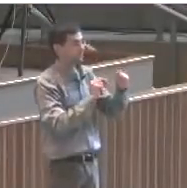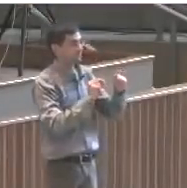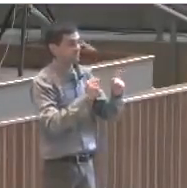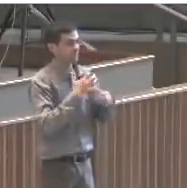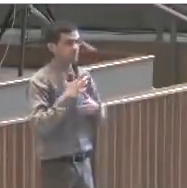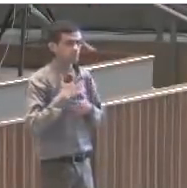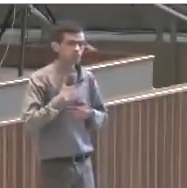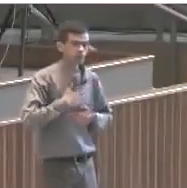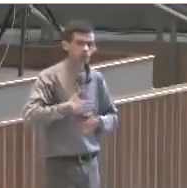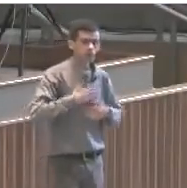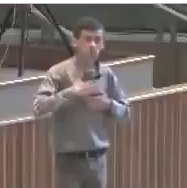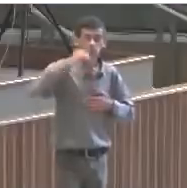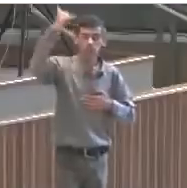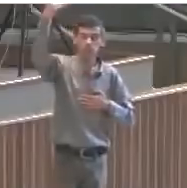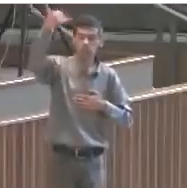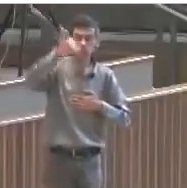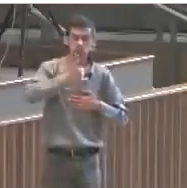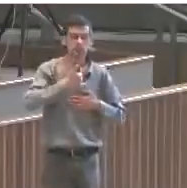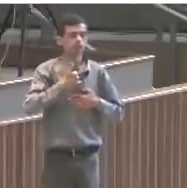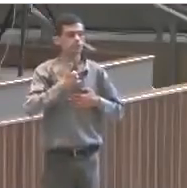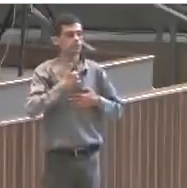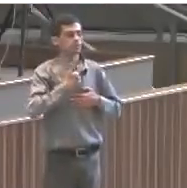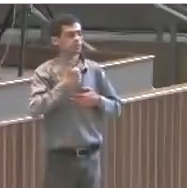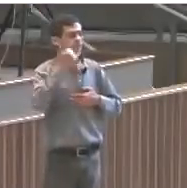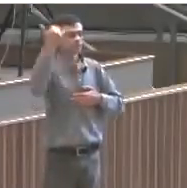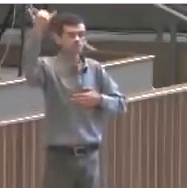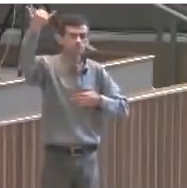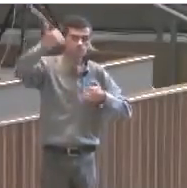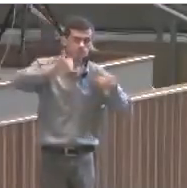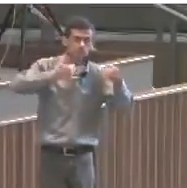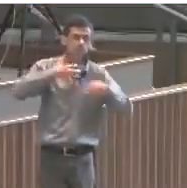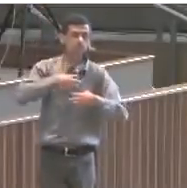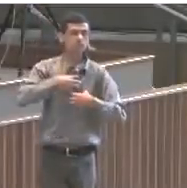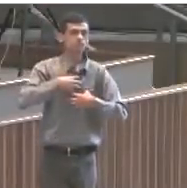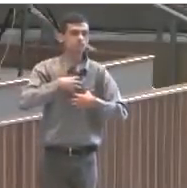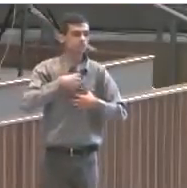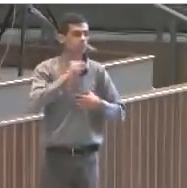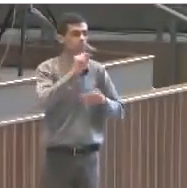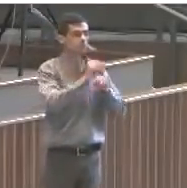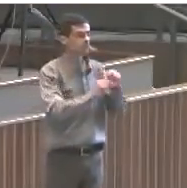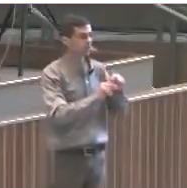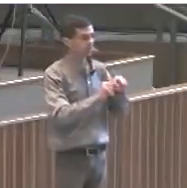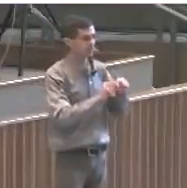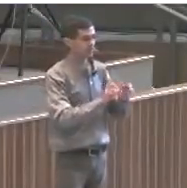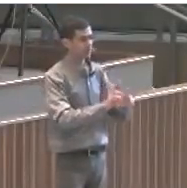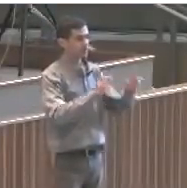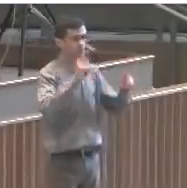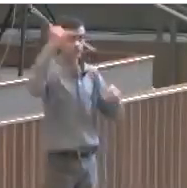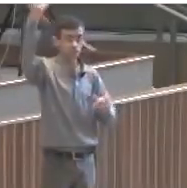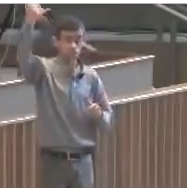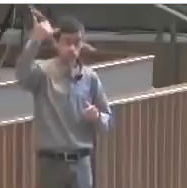de deus qual é a a a entonação da voz de deus e qual é a voz do inimigo